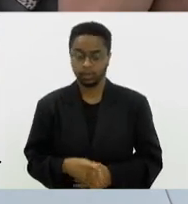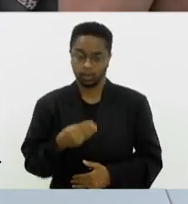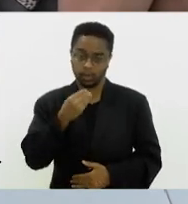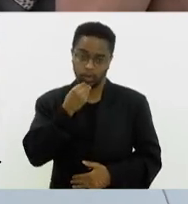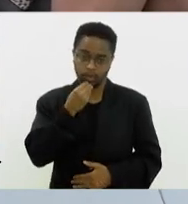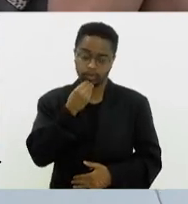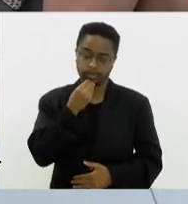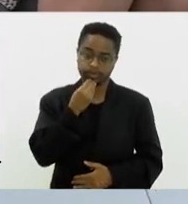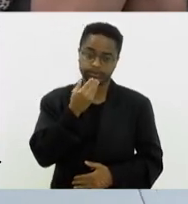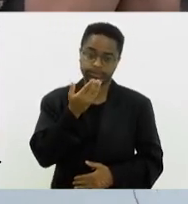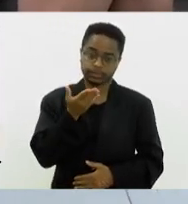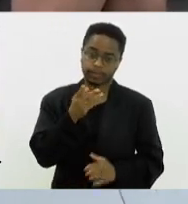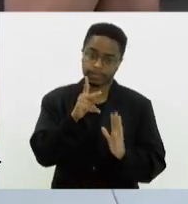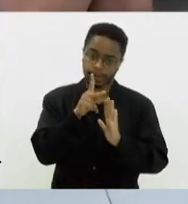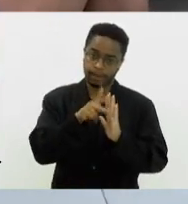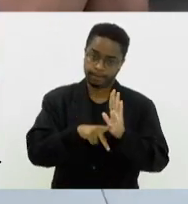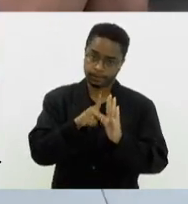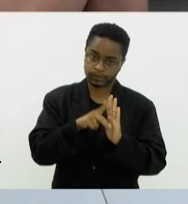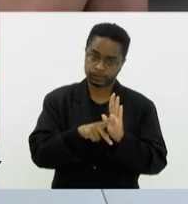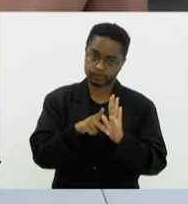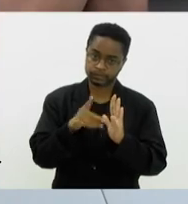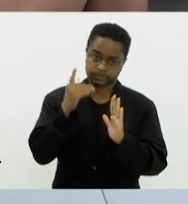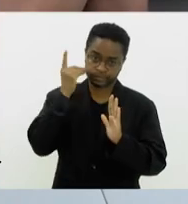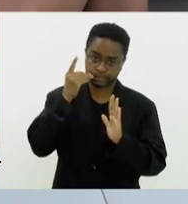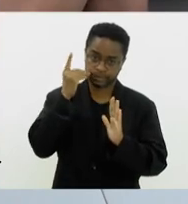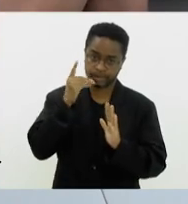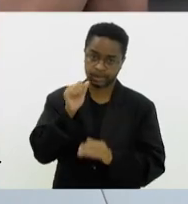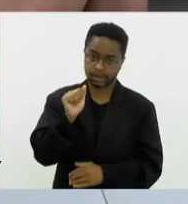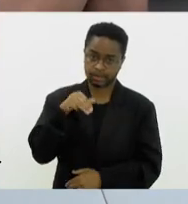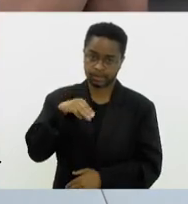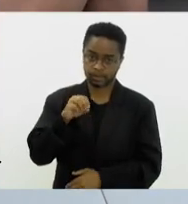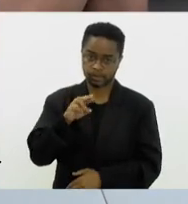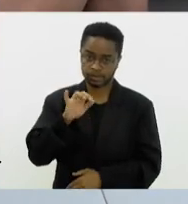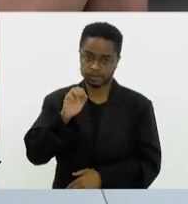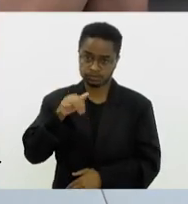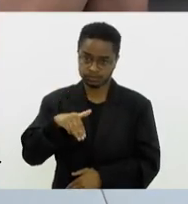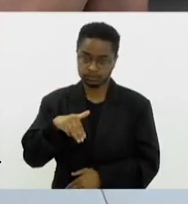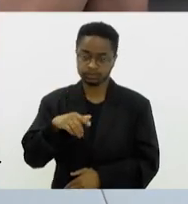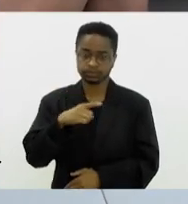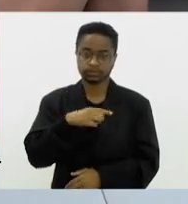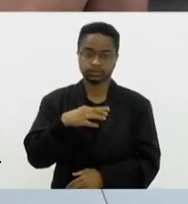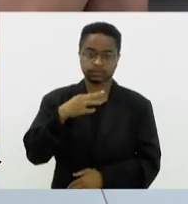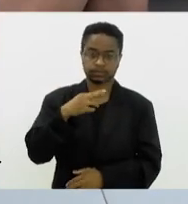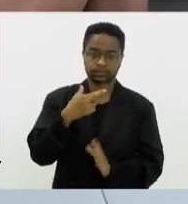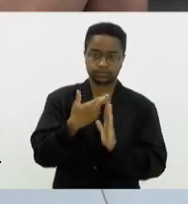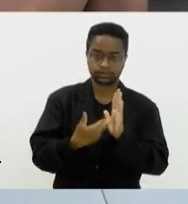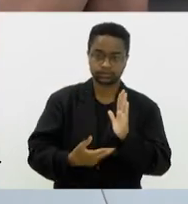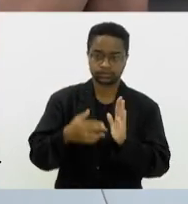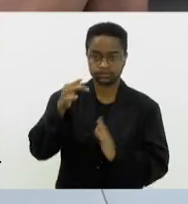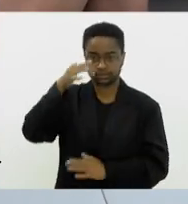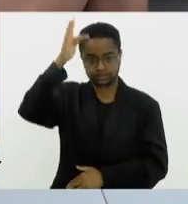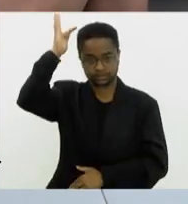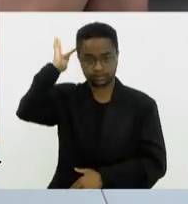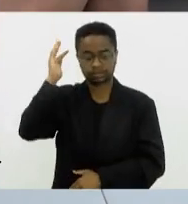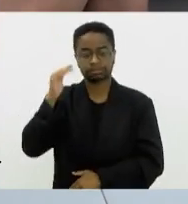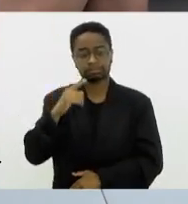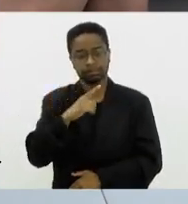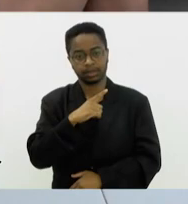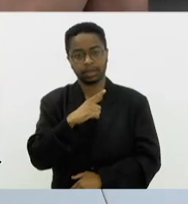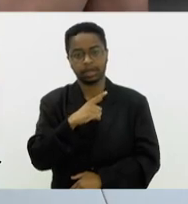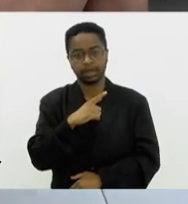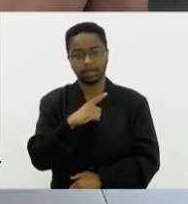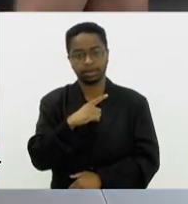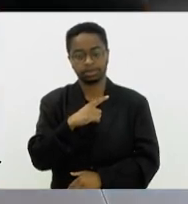Evidentemente, o projeto do deputado Amorim, que é a relatoria do Fred Pacheco, tem todo